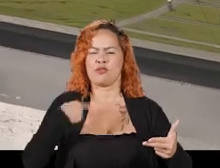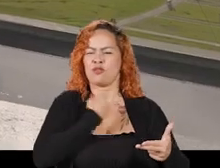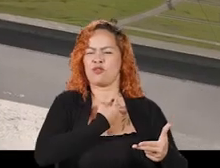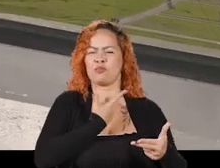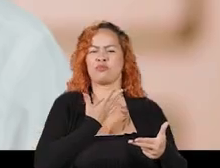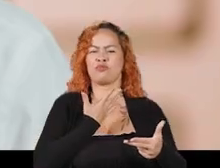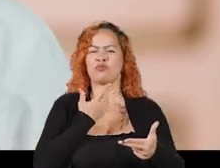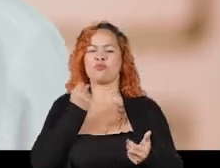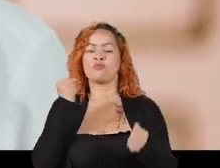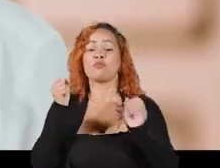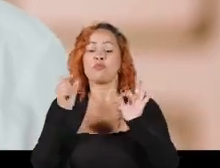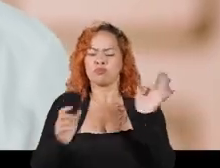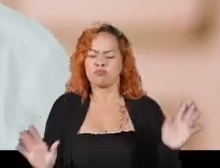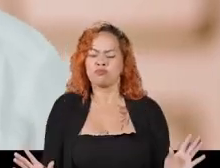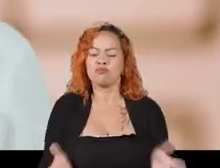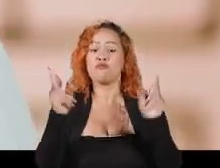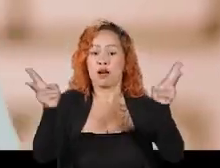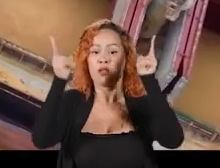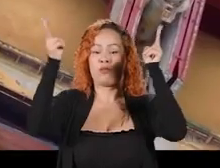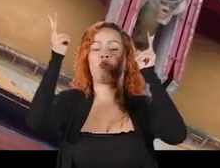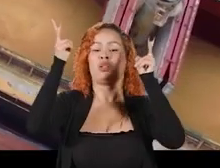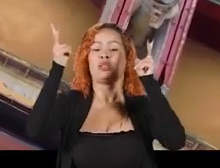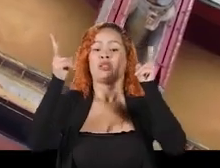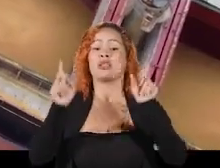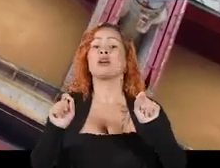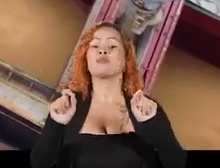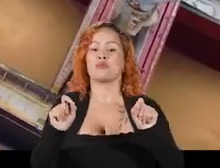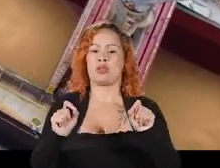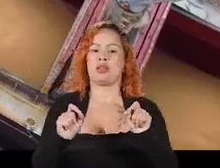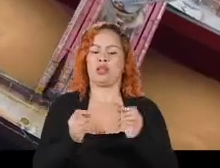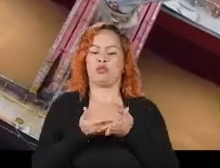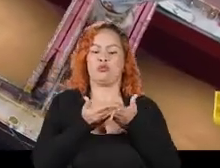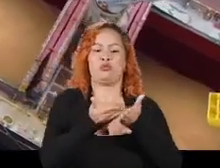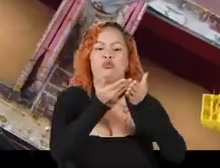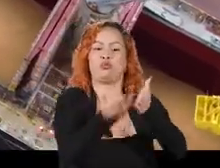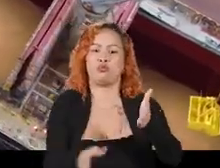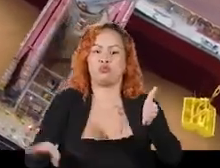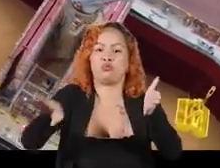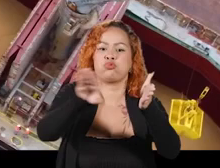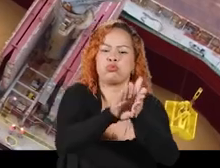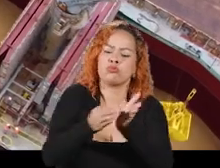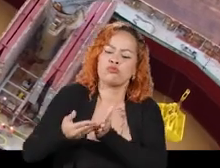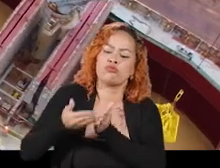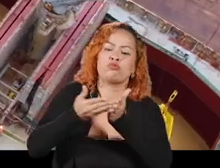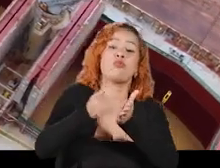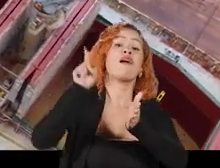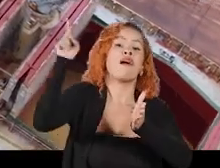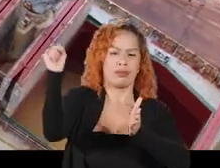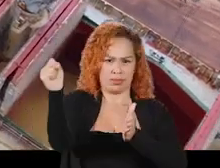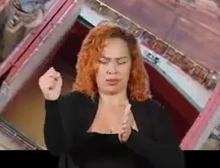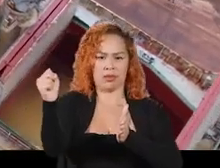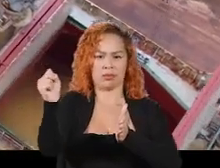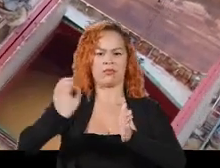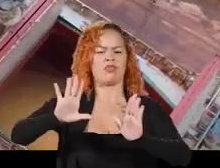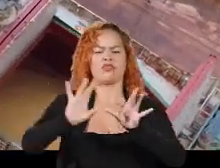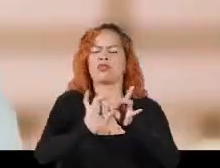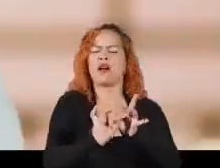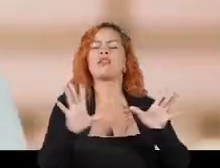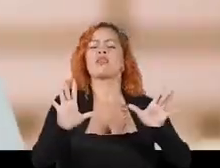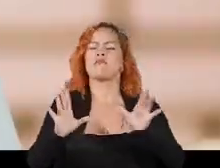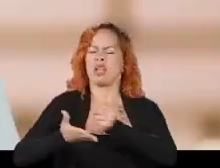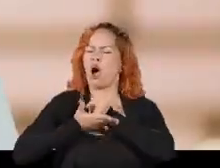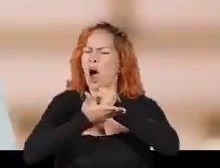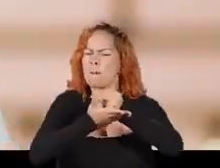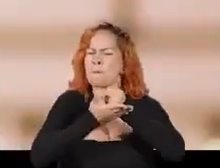Nós faremos uma grande aposta também na nossa logística portuária a partir de Santana, que já está sendo reativada e